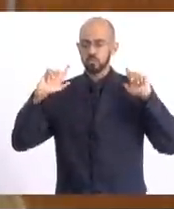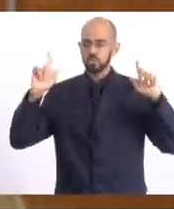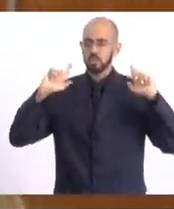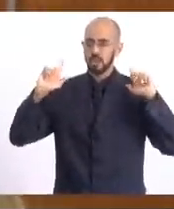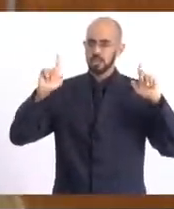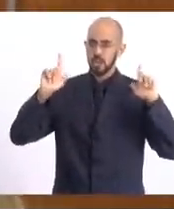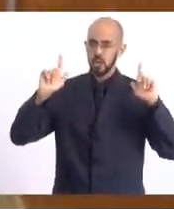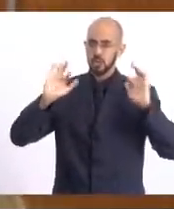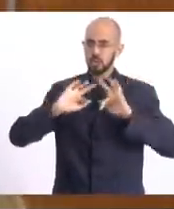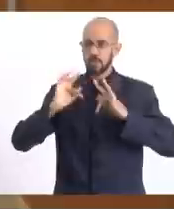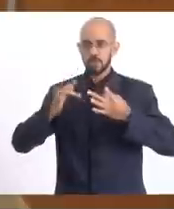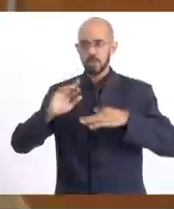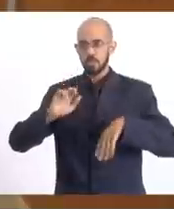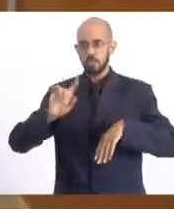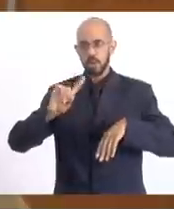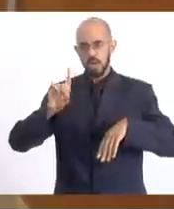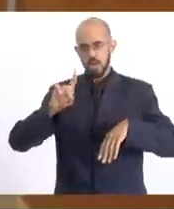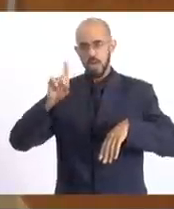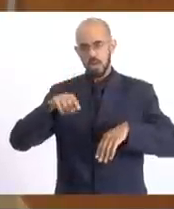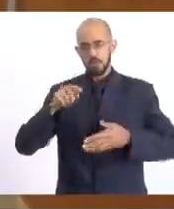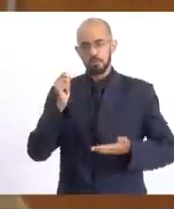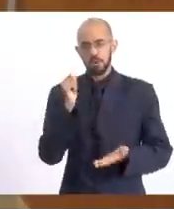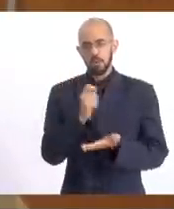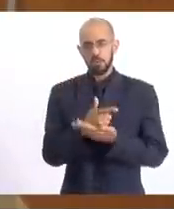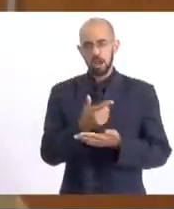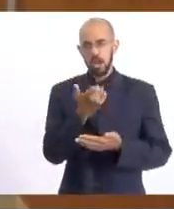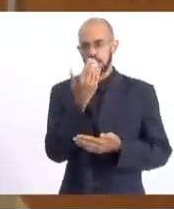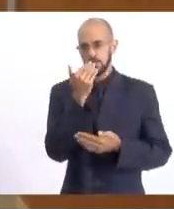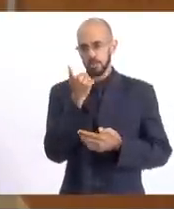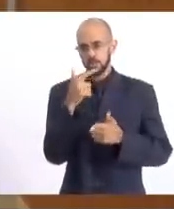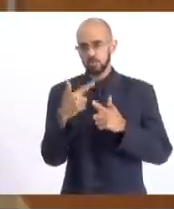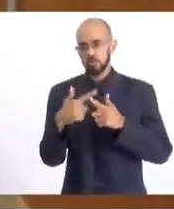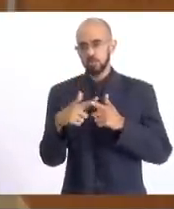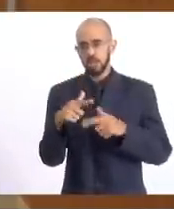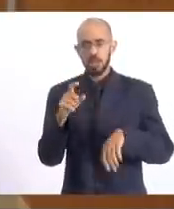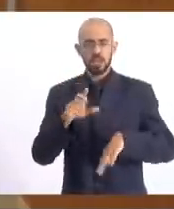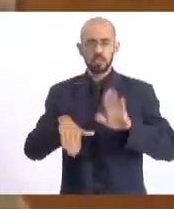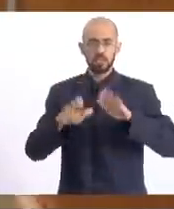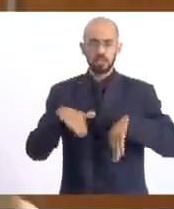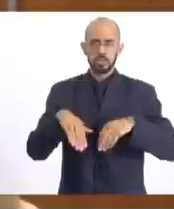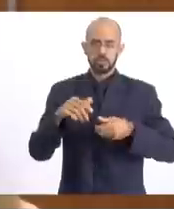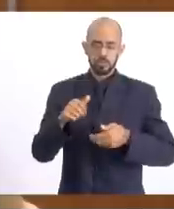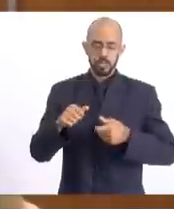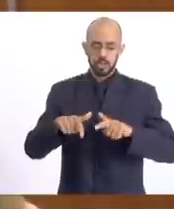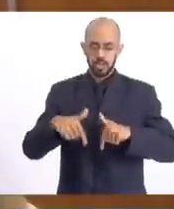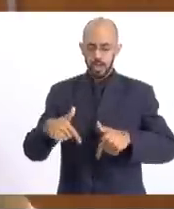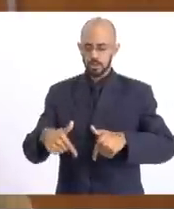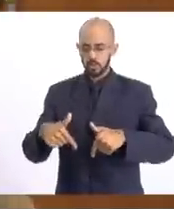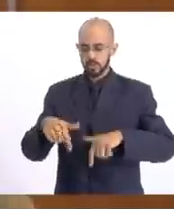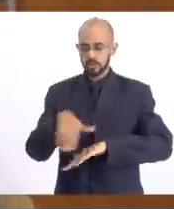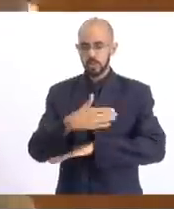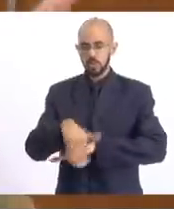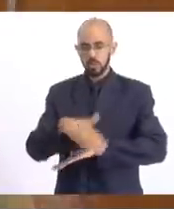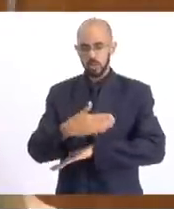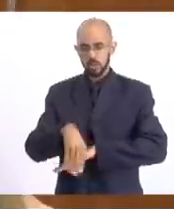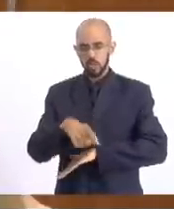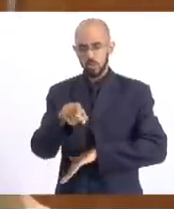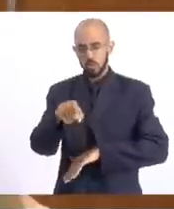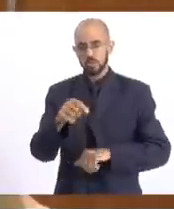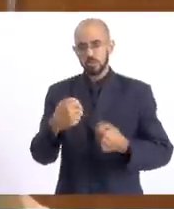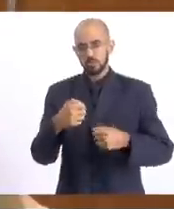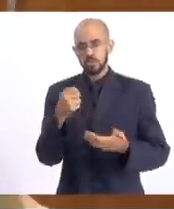familiar, vai ser para comprar alimento, porque muitas das vezes você está em atuação militar e você tem que pagar para o seu próprio